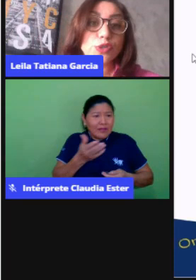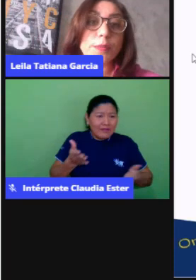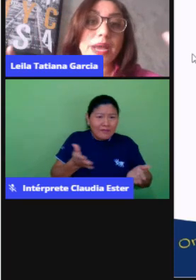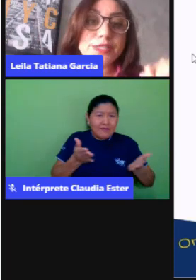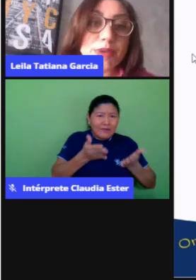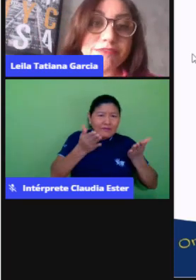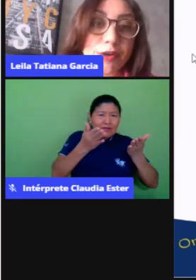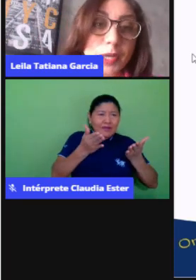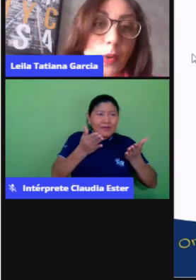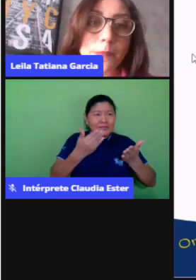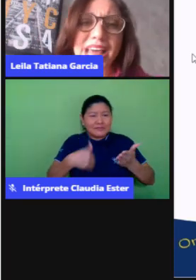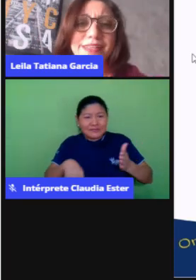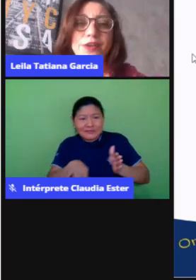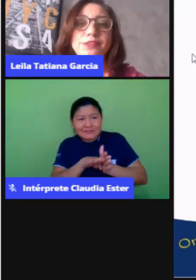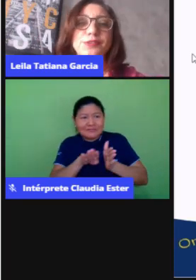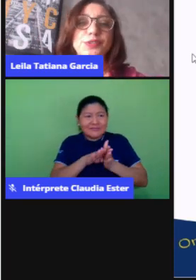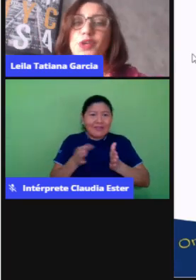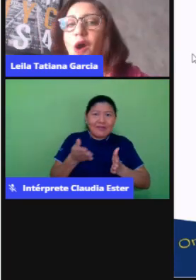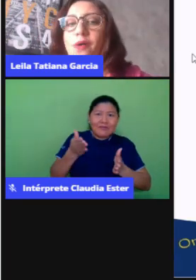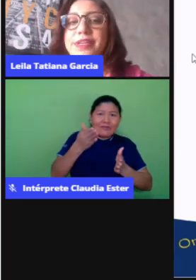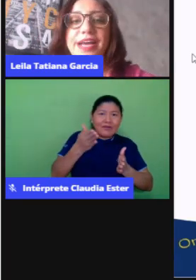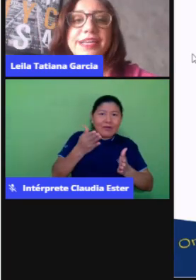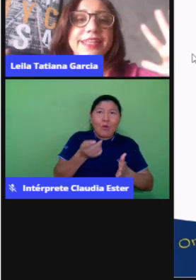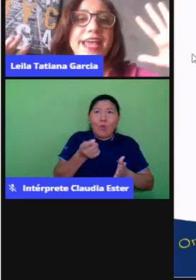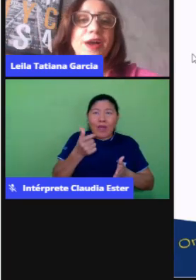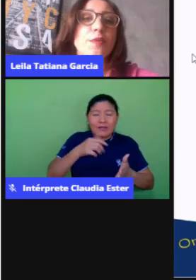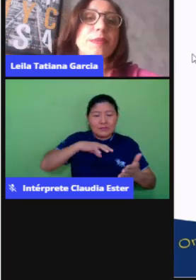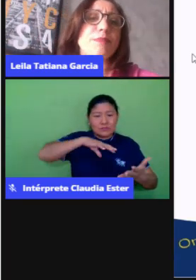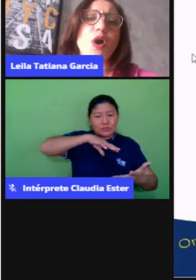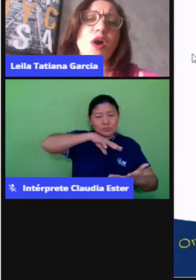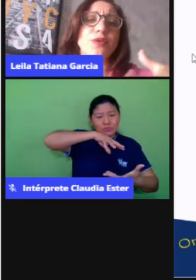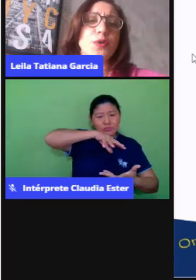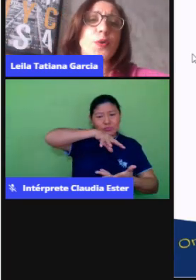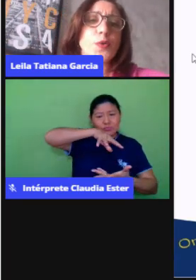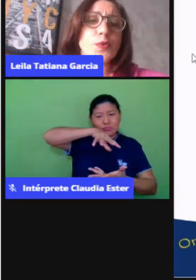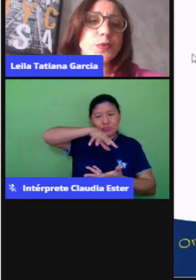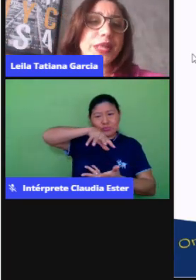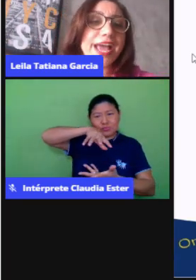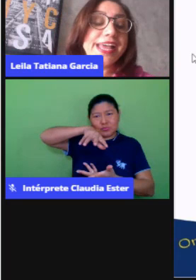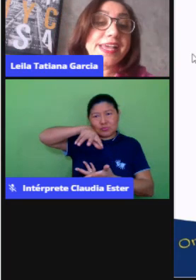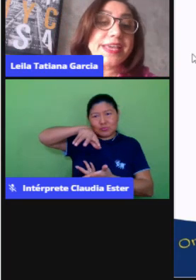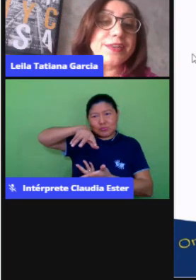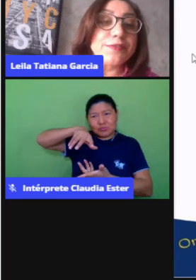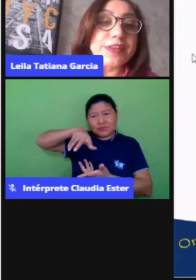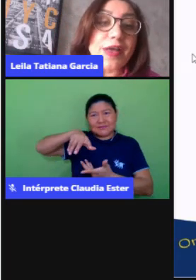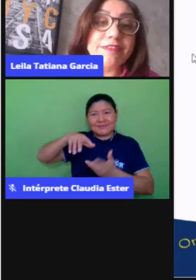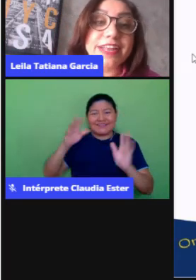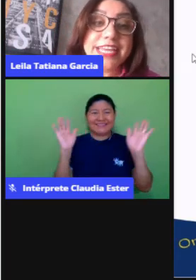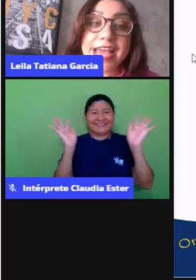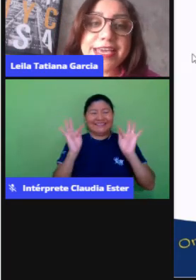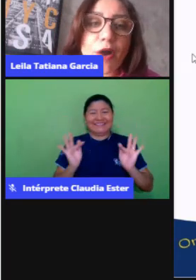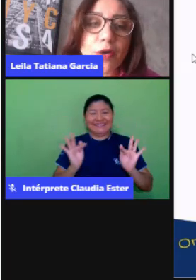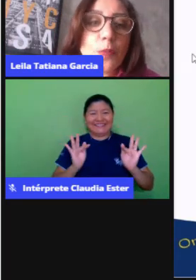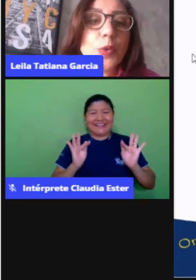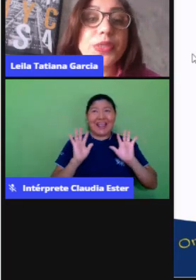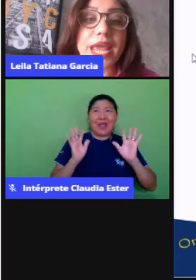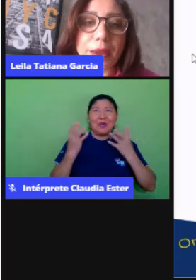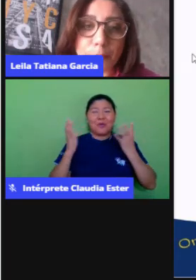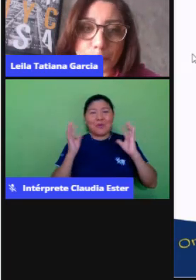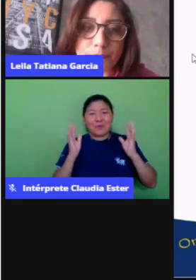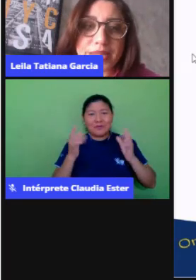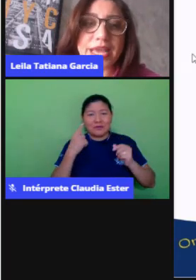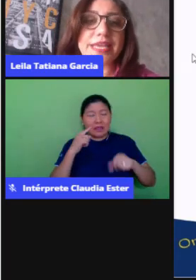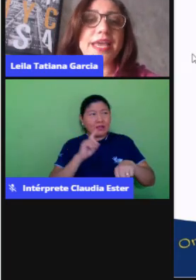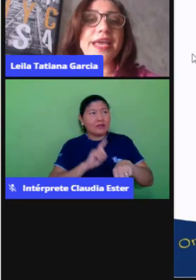chegou, puxa, mais uma volta completa em torno do Sol, e a Terra comemora, uhul, né? E no final ela fala, e aí, qual que é o